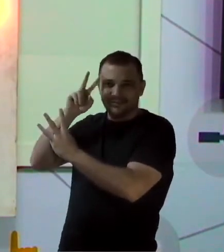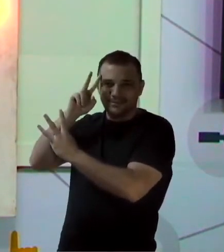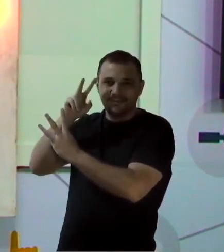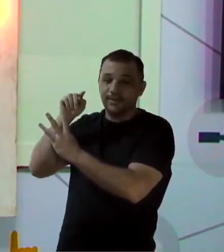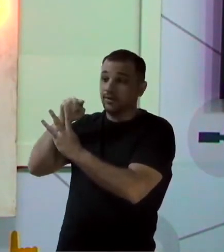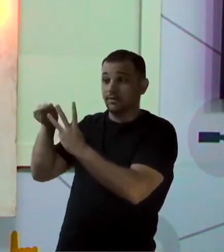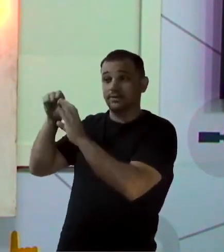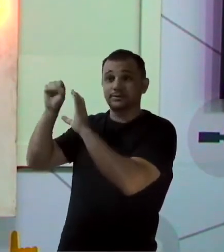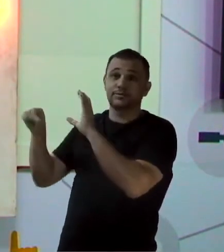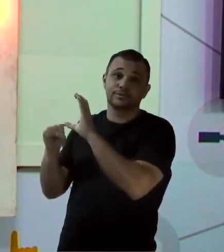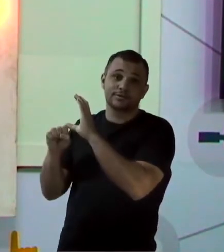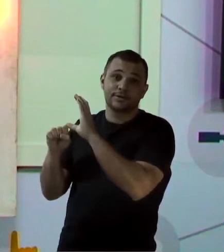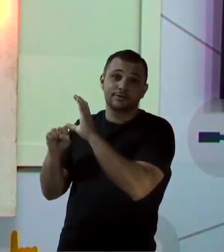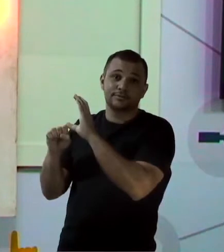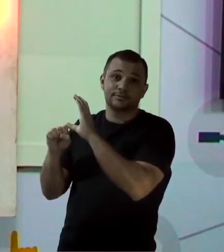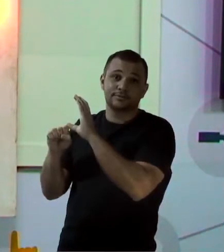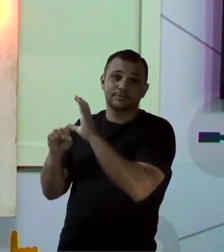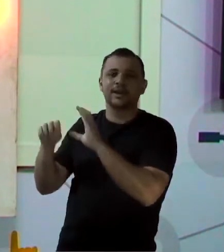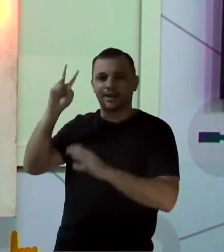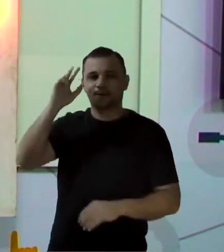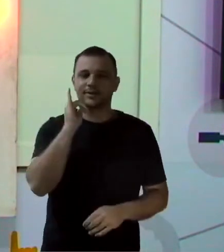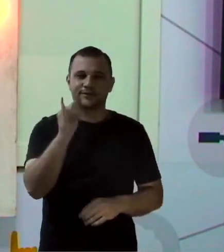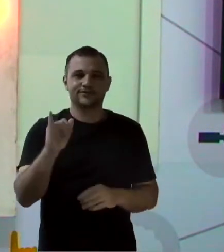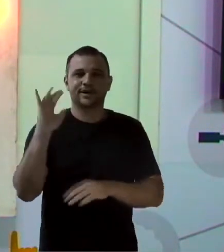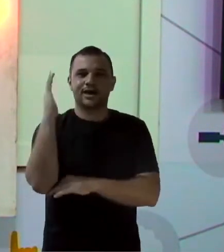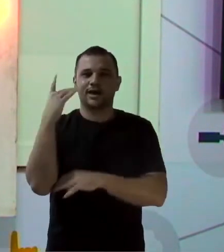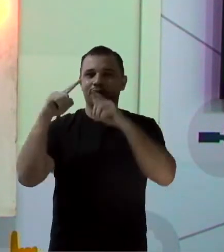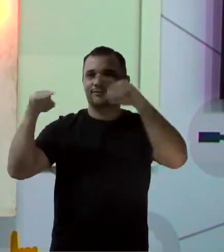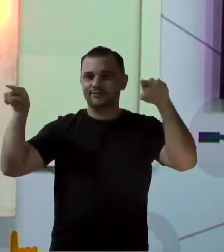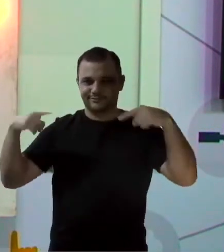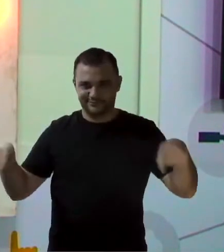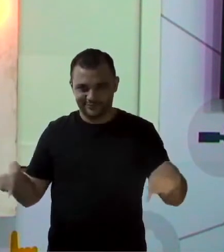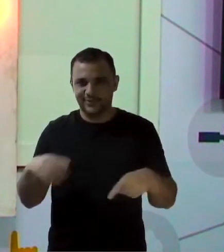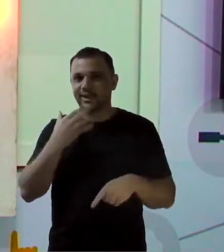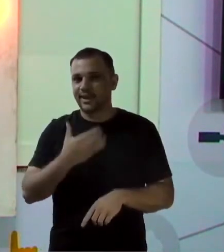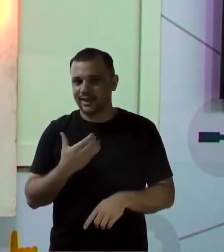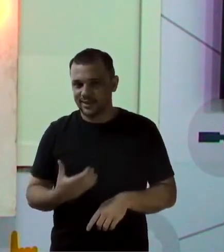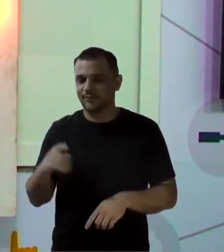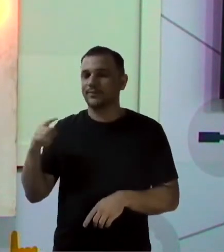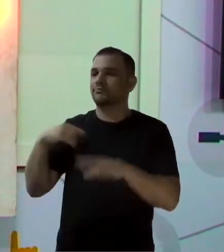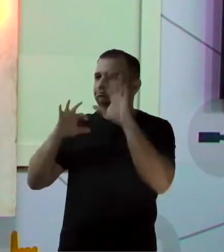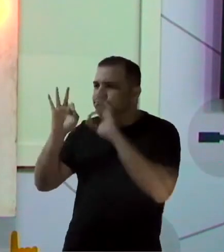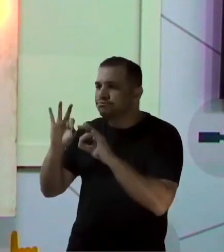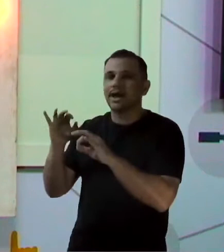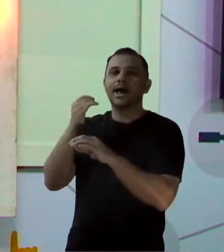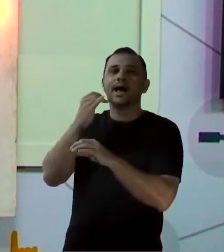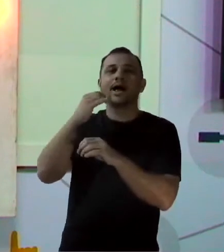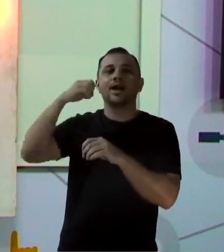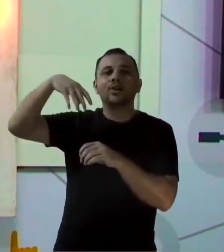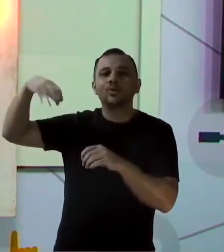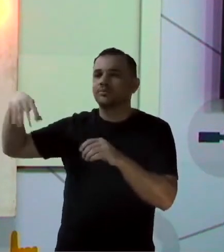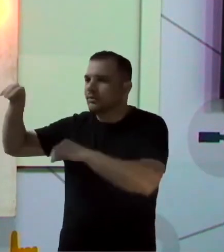Natal? Poxa, eu montei minha árvore de Natal e aí ela não está ligando. Então, eu vou pesquisar, eu vou olhar qual lâmpada